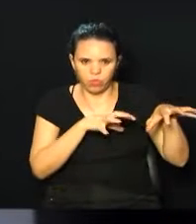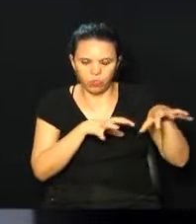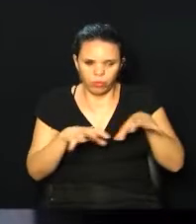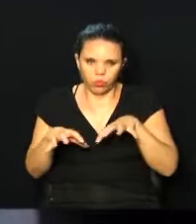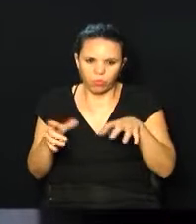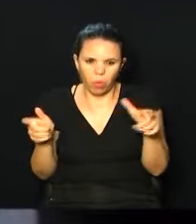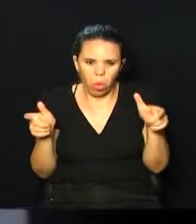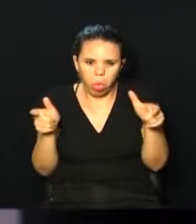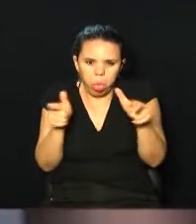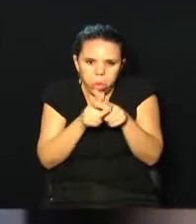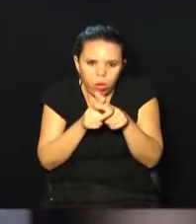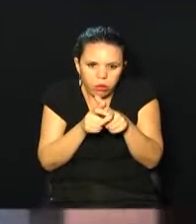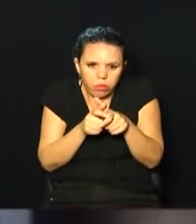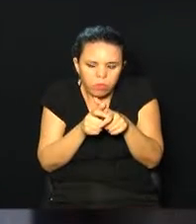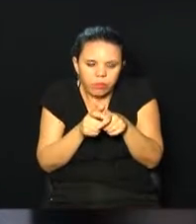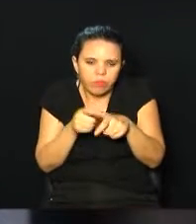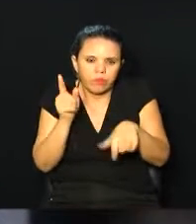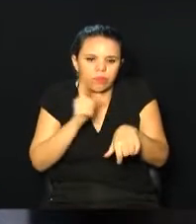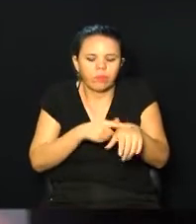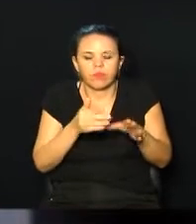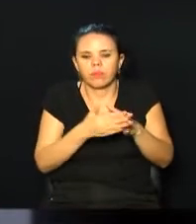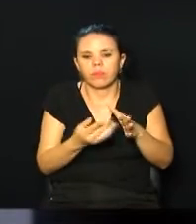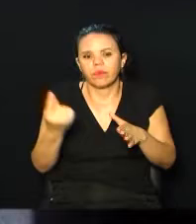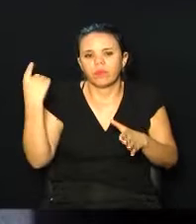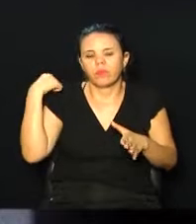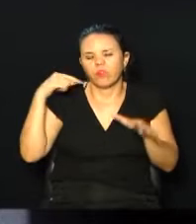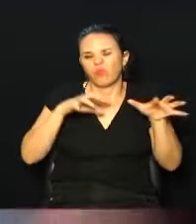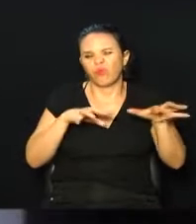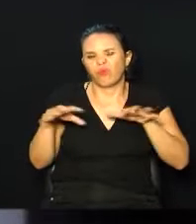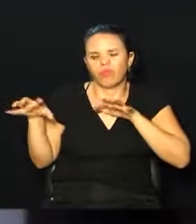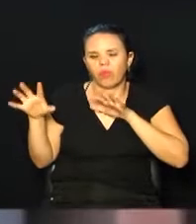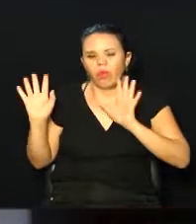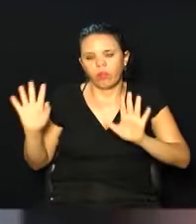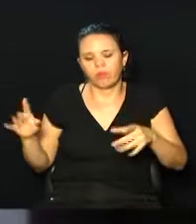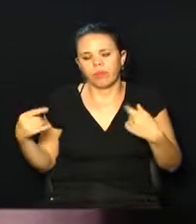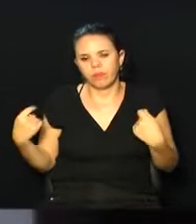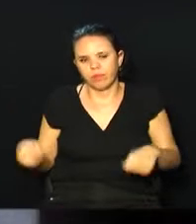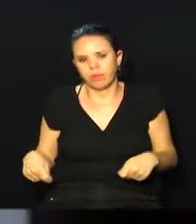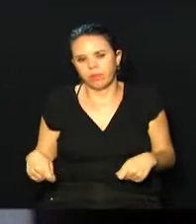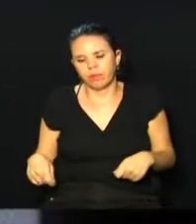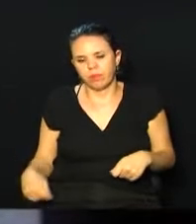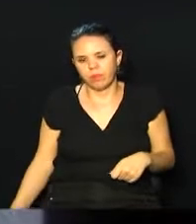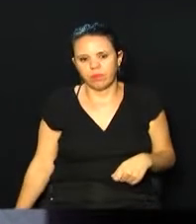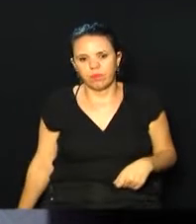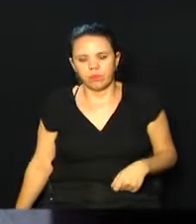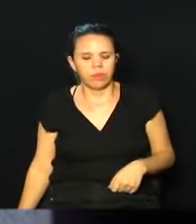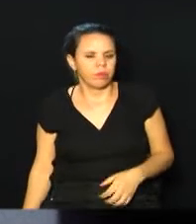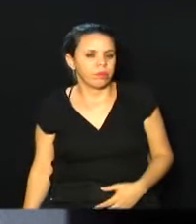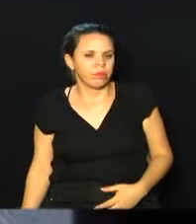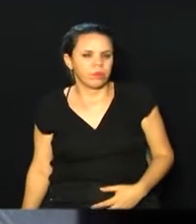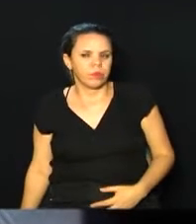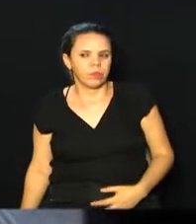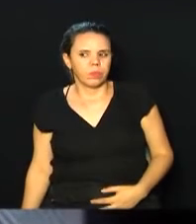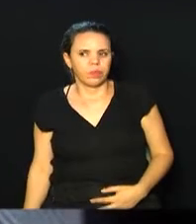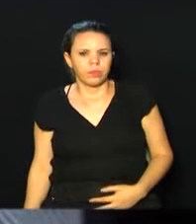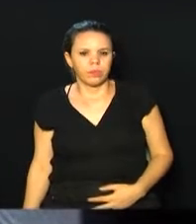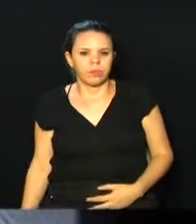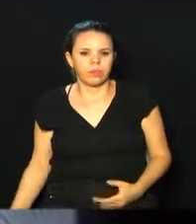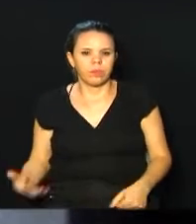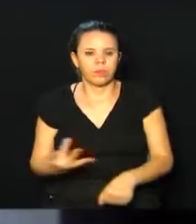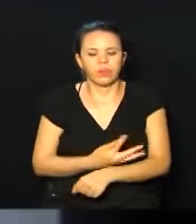quantidade menor naquele período chuvoso do que a necessidade. Haja vista que nós temos enfrentado